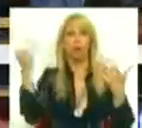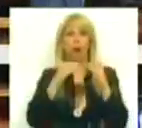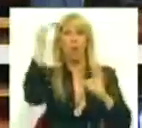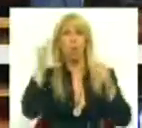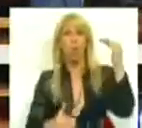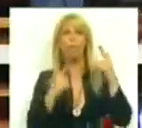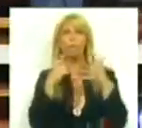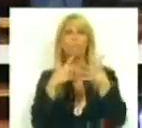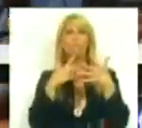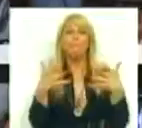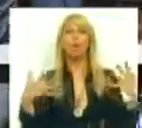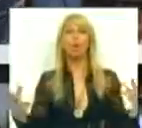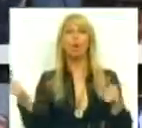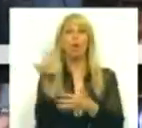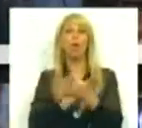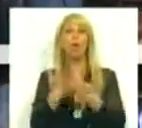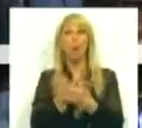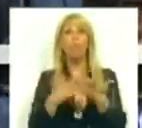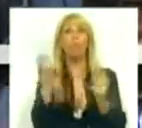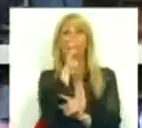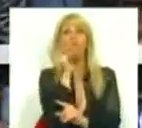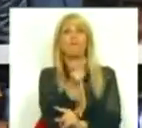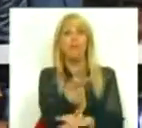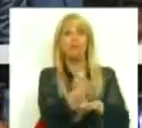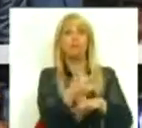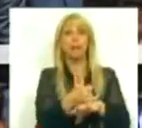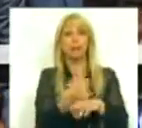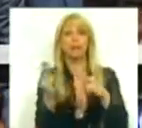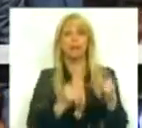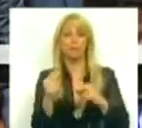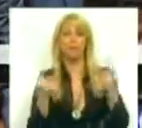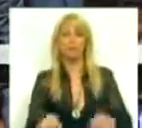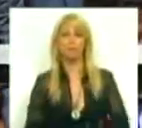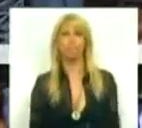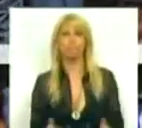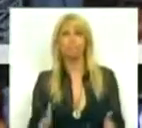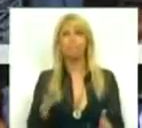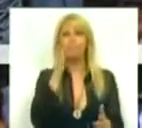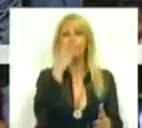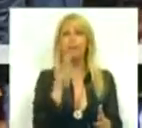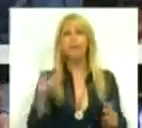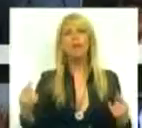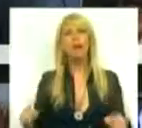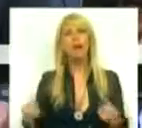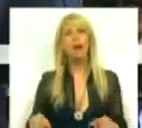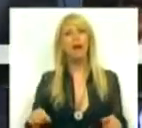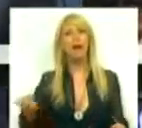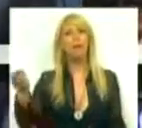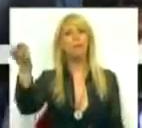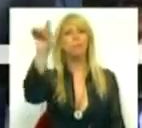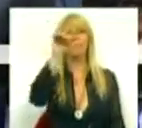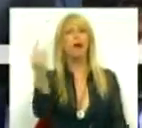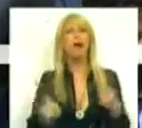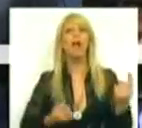grande fragilidade no setor financeiro. E parece que há alguns que